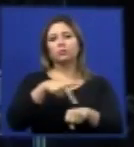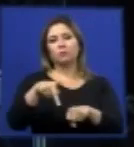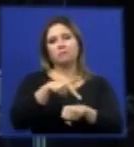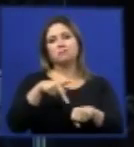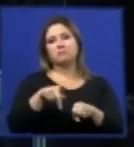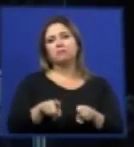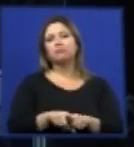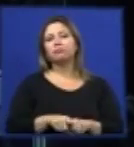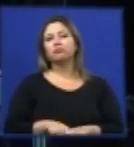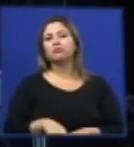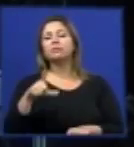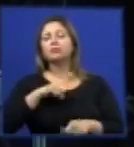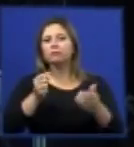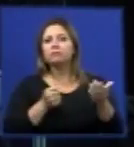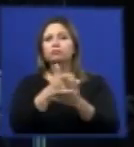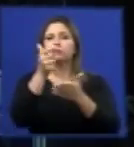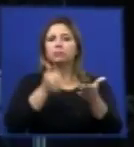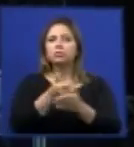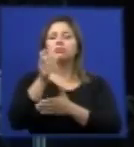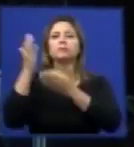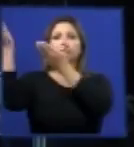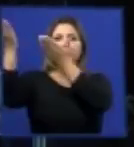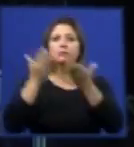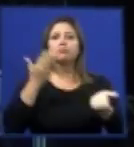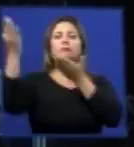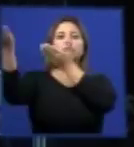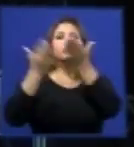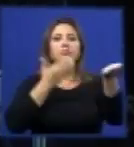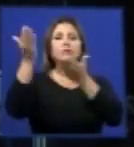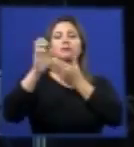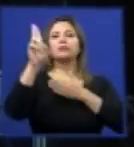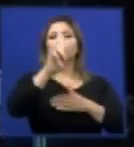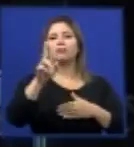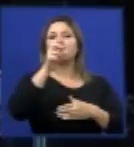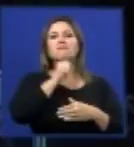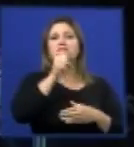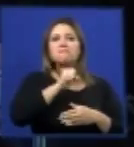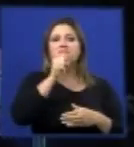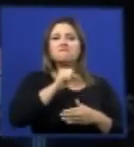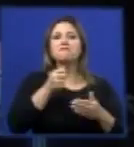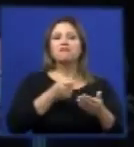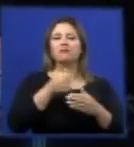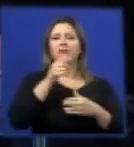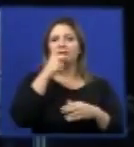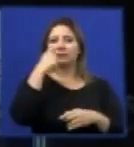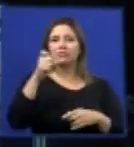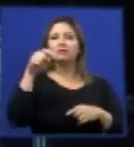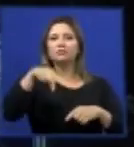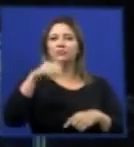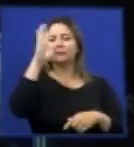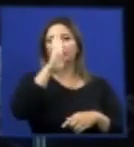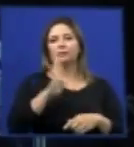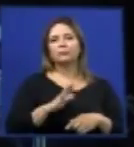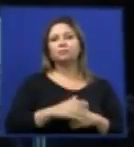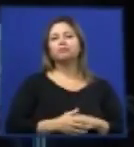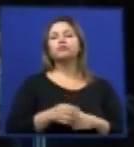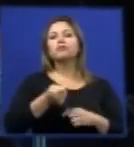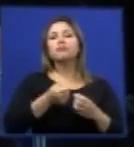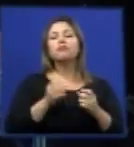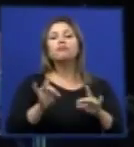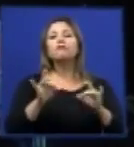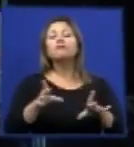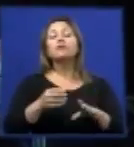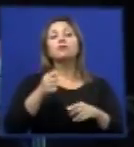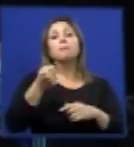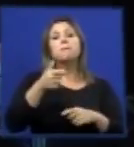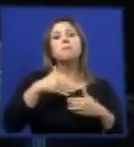tem uma importação desses resíduos maior do que o volume das exportações um outro dado